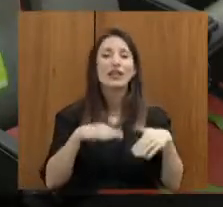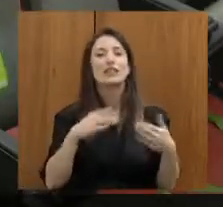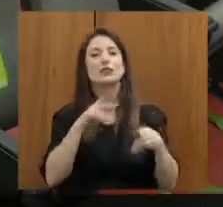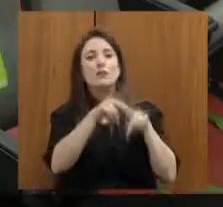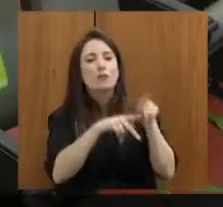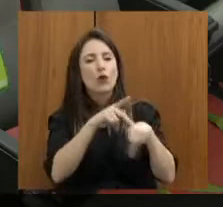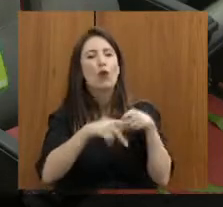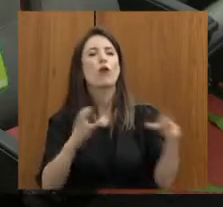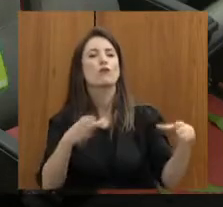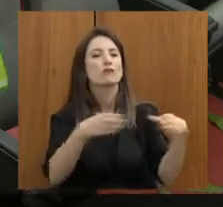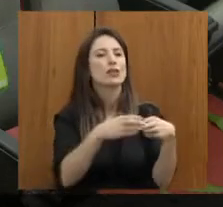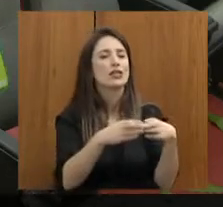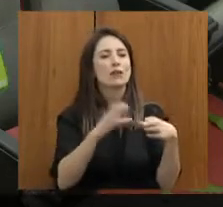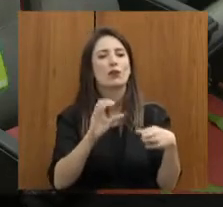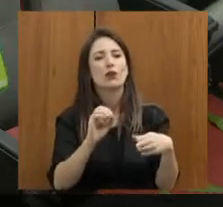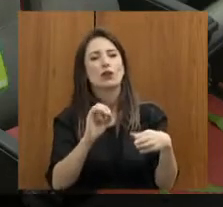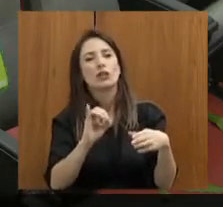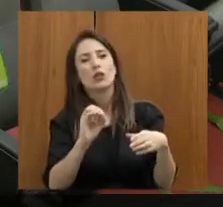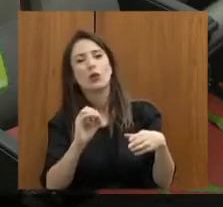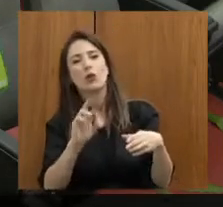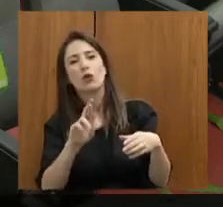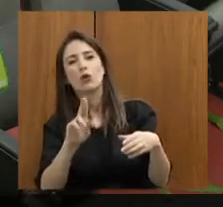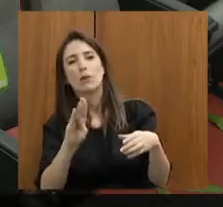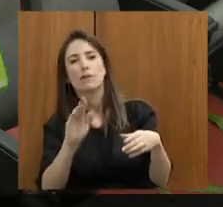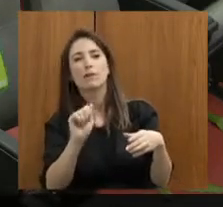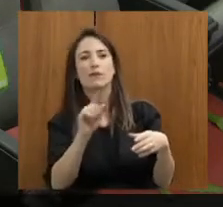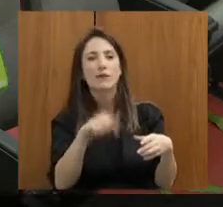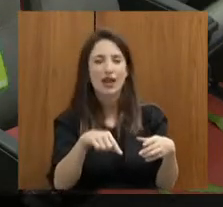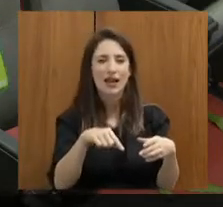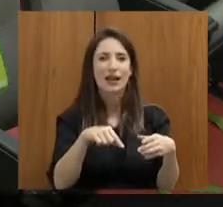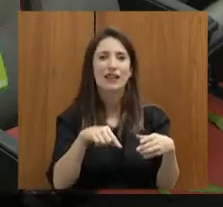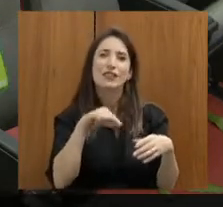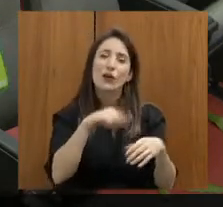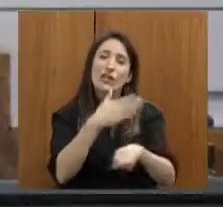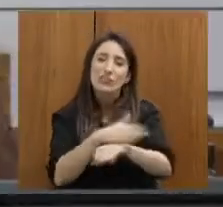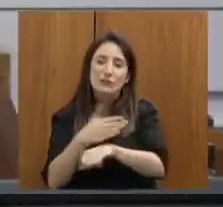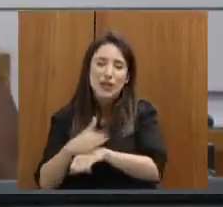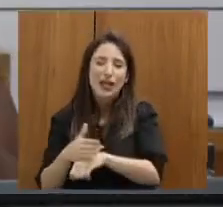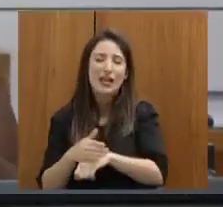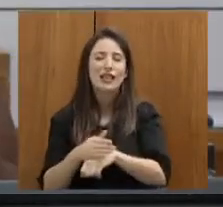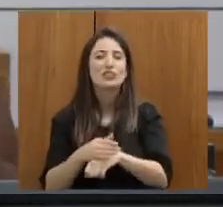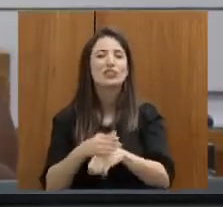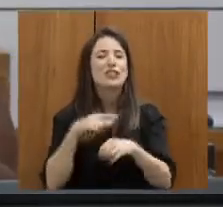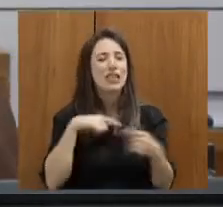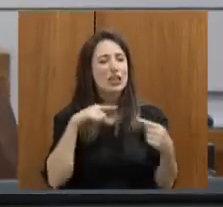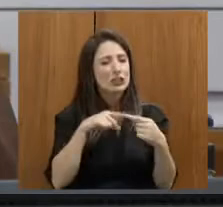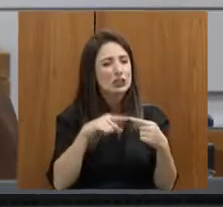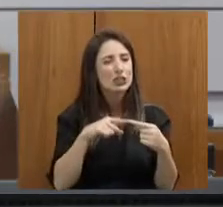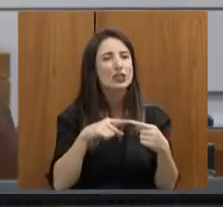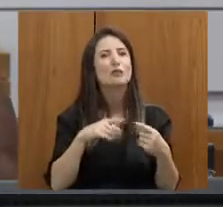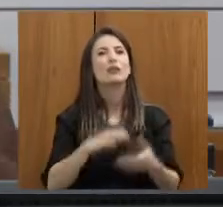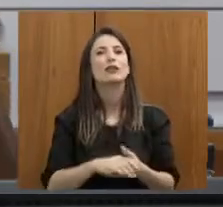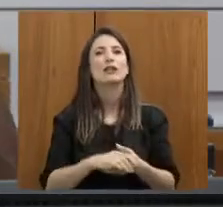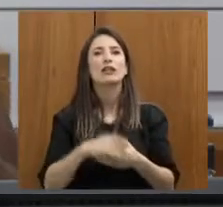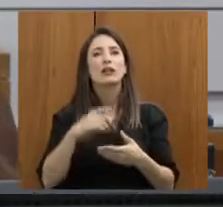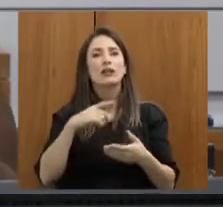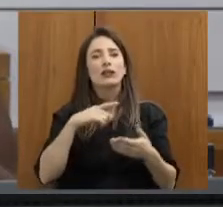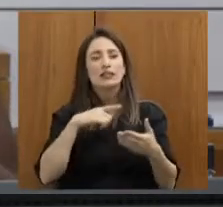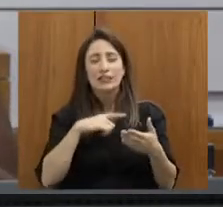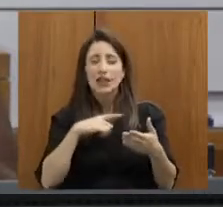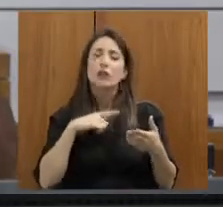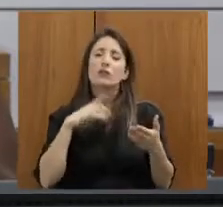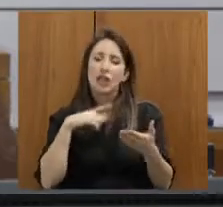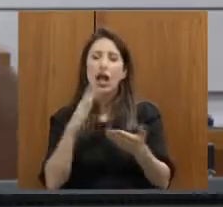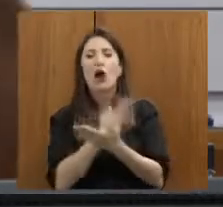mar e não é mesmo condenado o Brasil a prática de São todos nesse nesse sentido a gente tem a força aí ligado ao